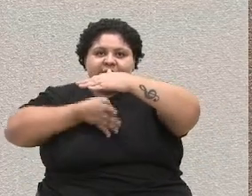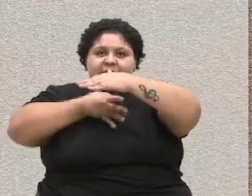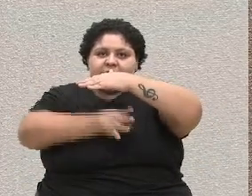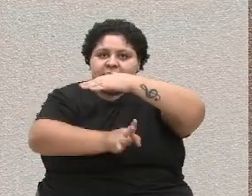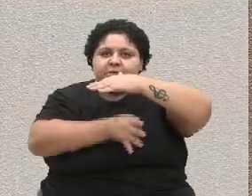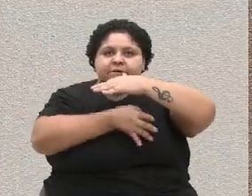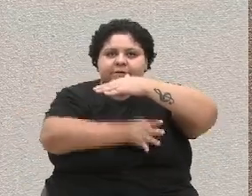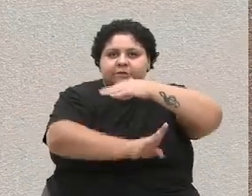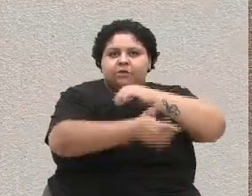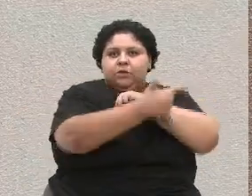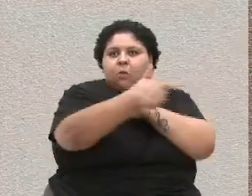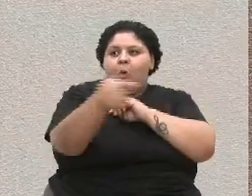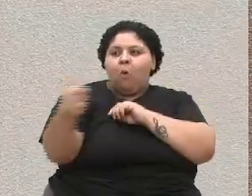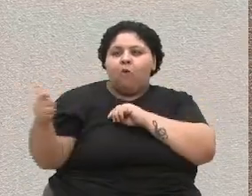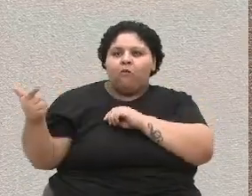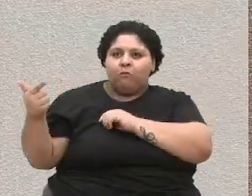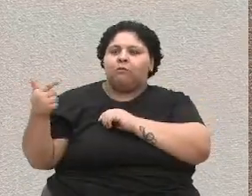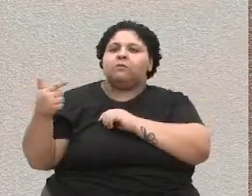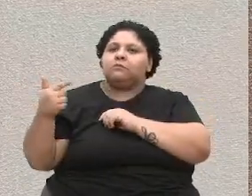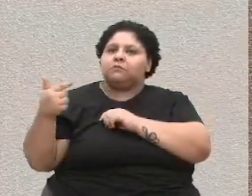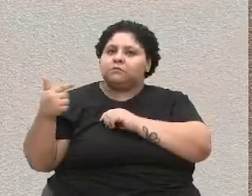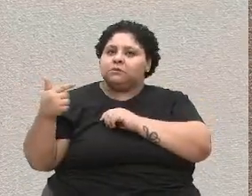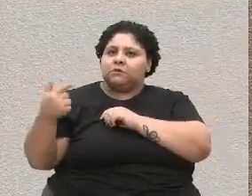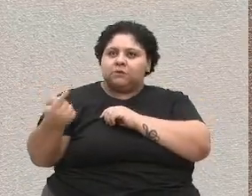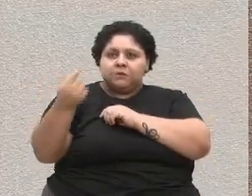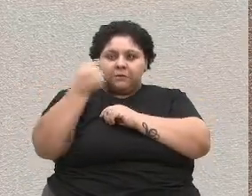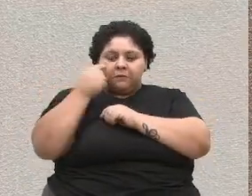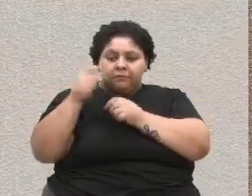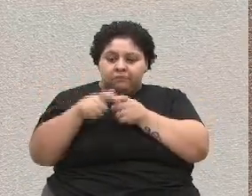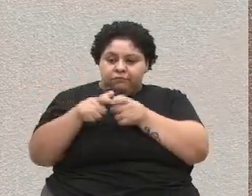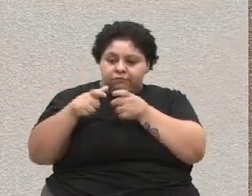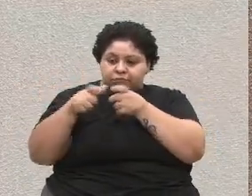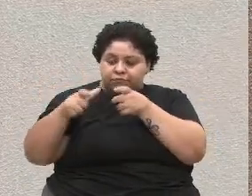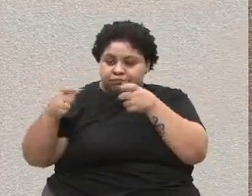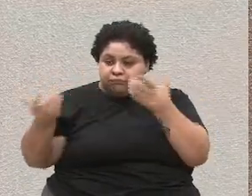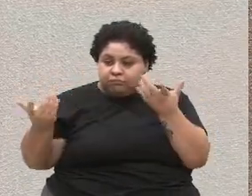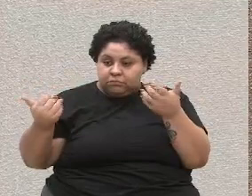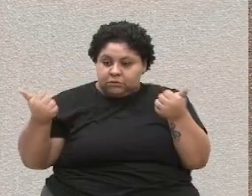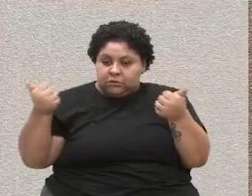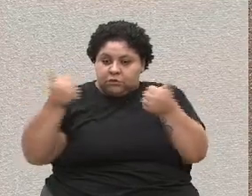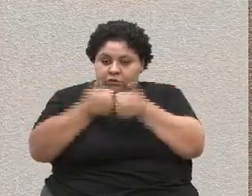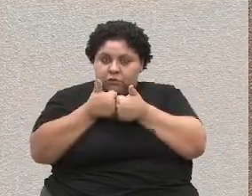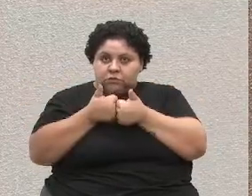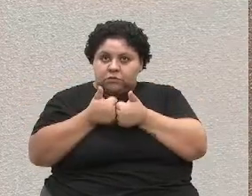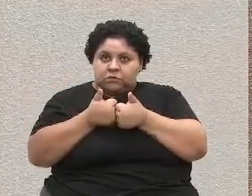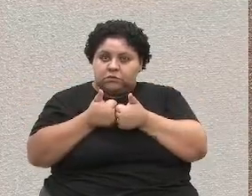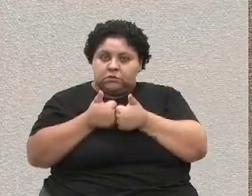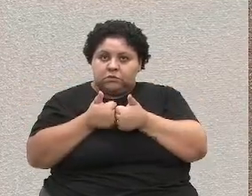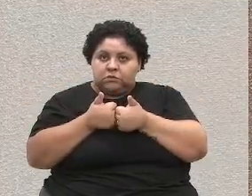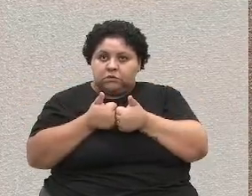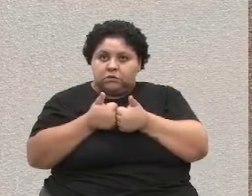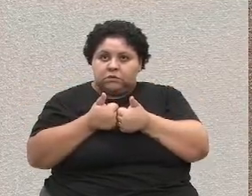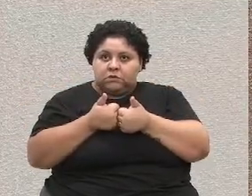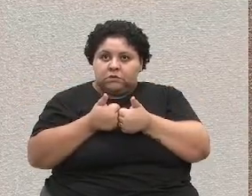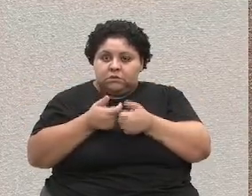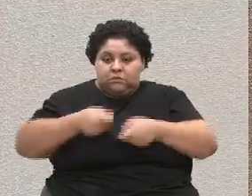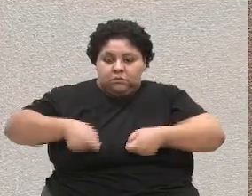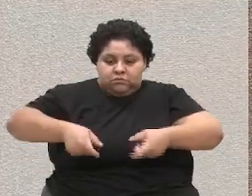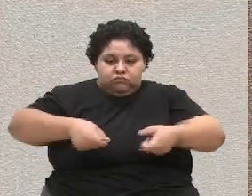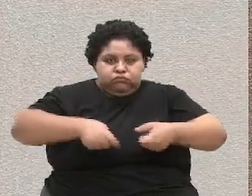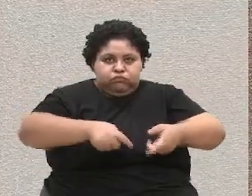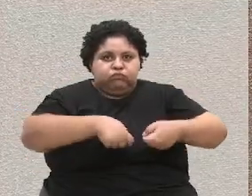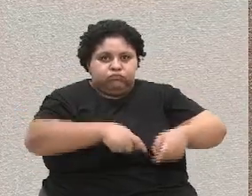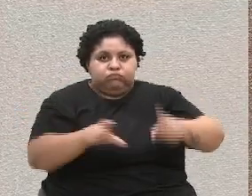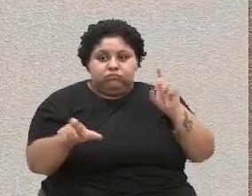tantas outras situações que vem aumentando justamente pelo aumento dos gastos públicos e o